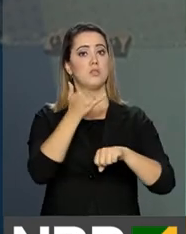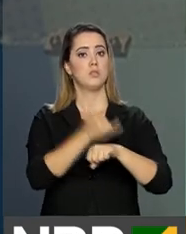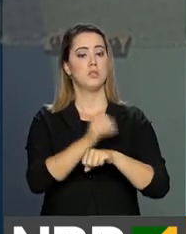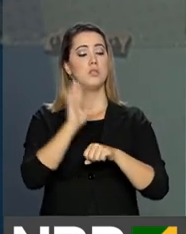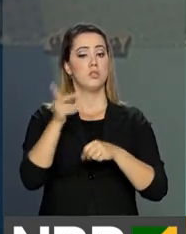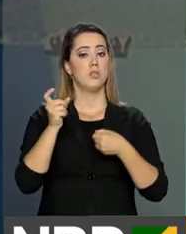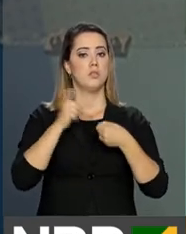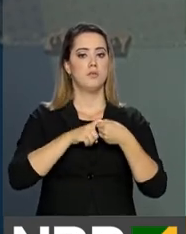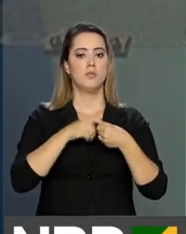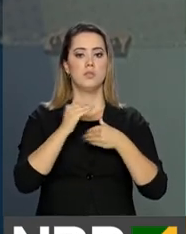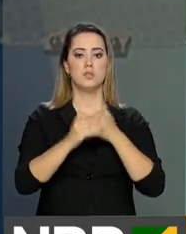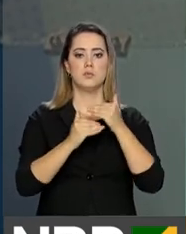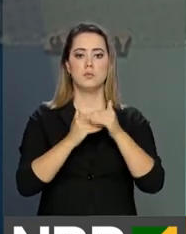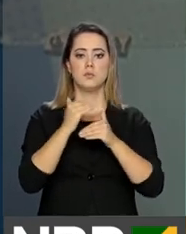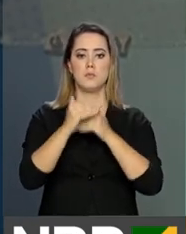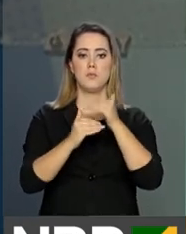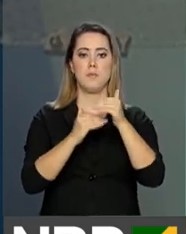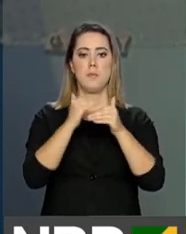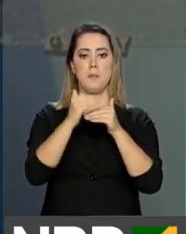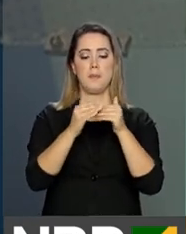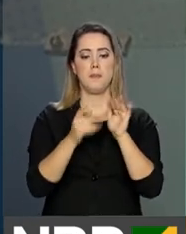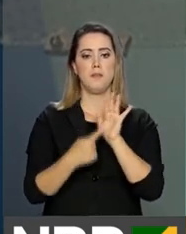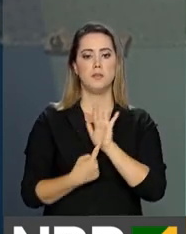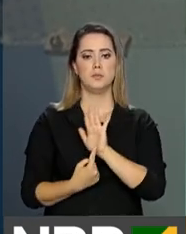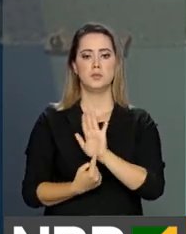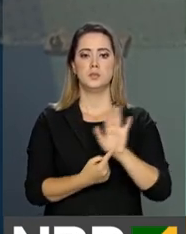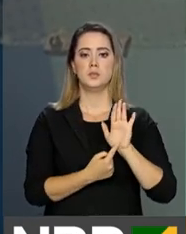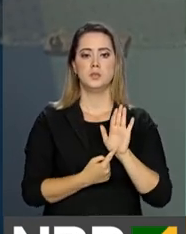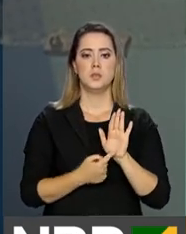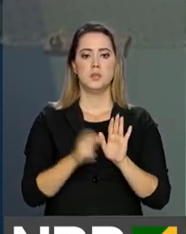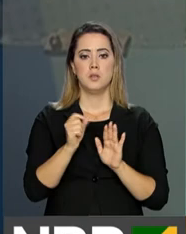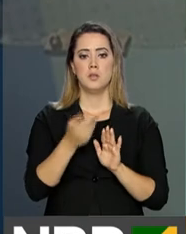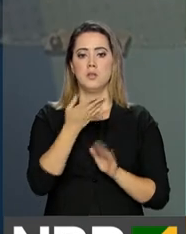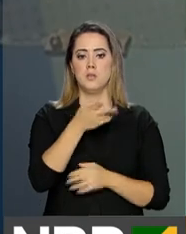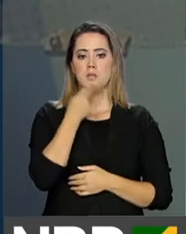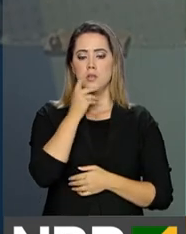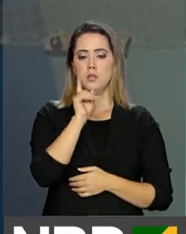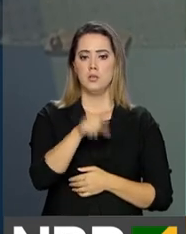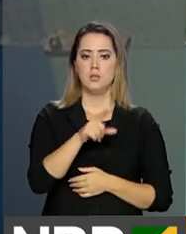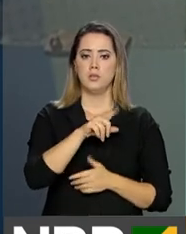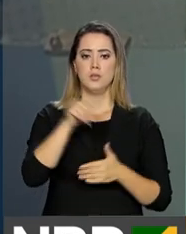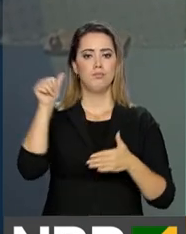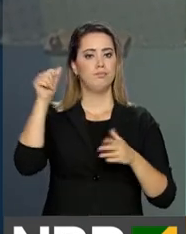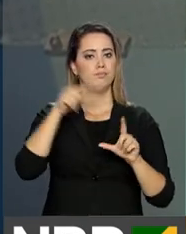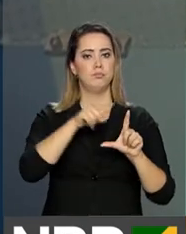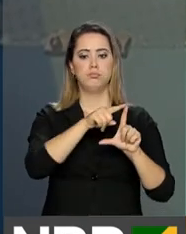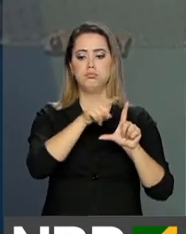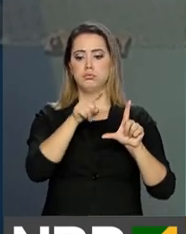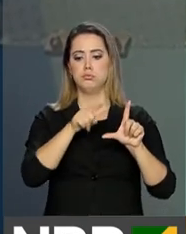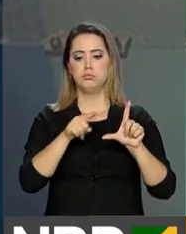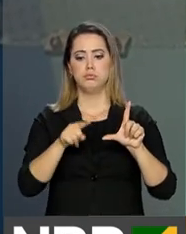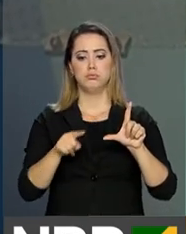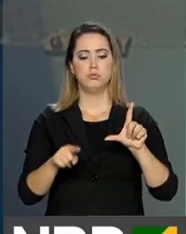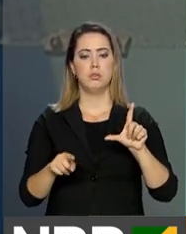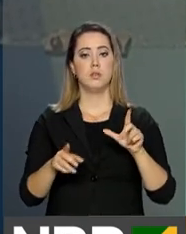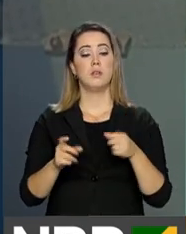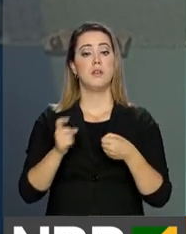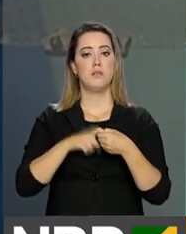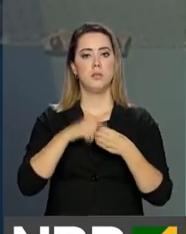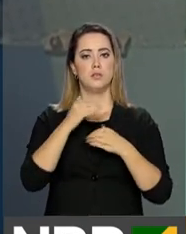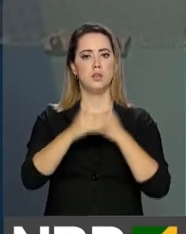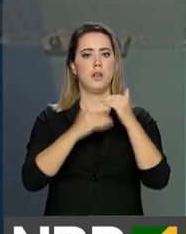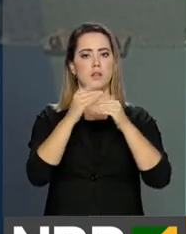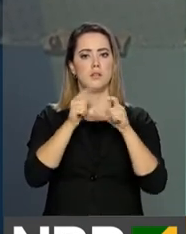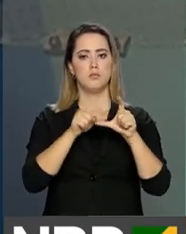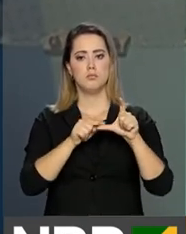voltado a crescer, que ficou claro pela fala do Alexandre Lira, que caiu no setor aqui no Brasil. Que ele volte a